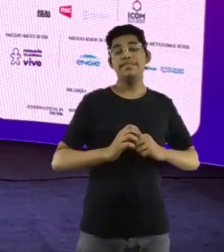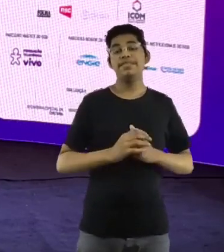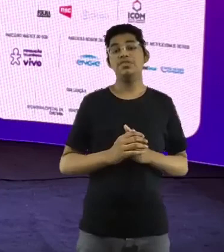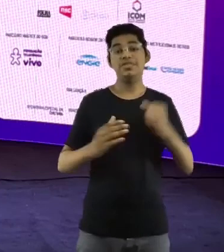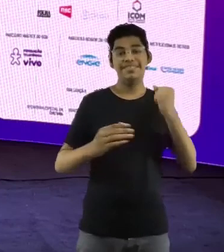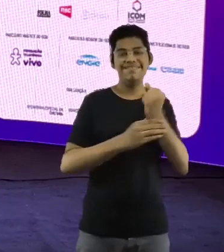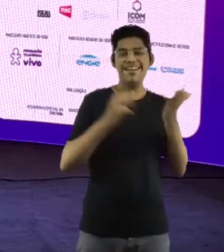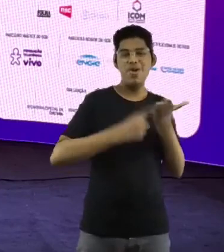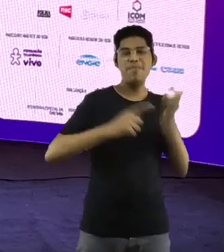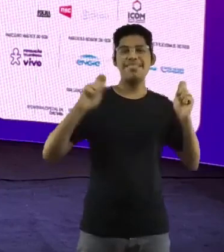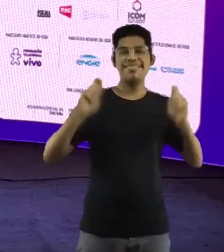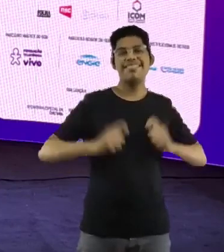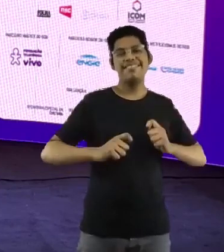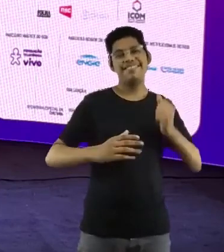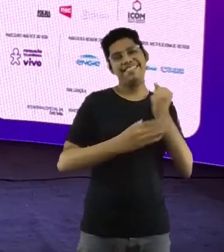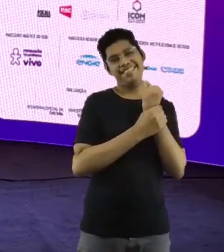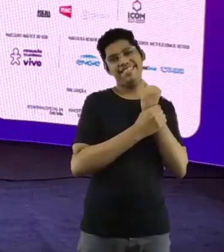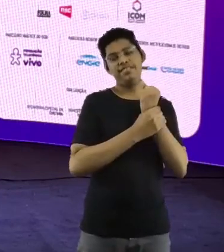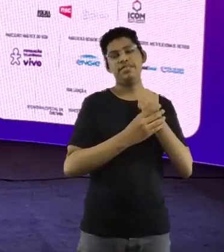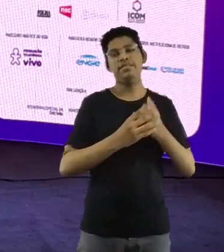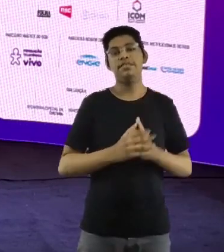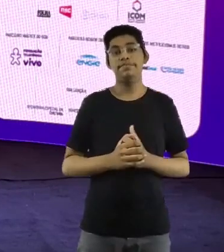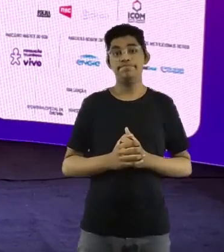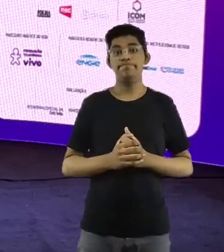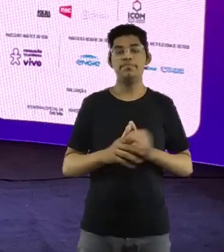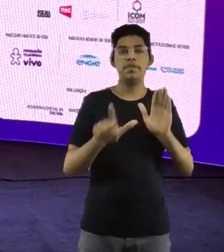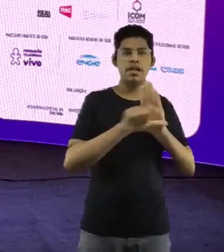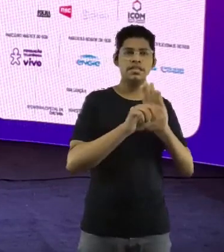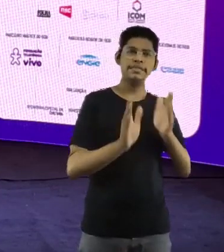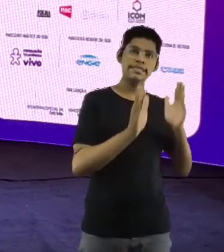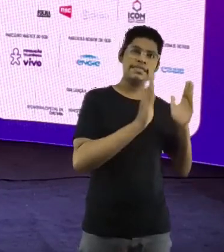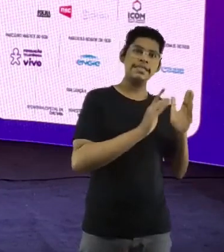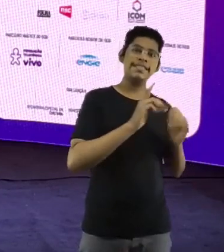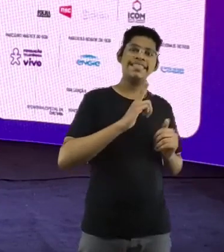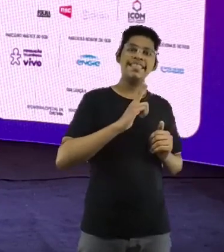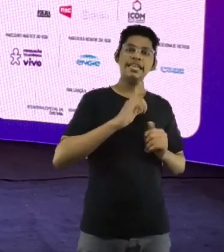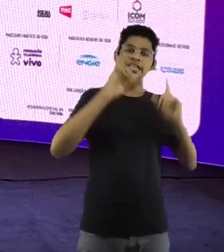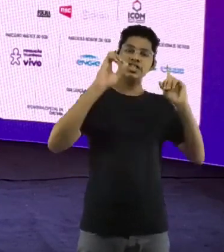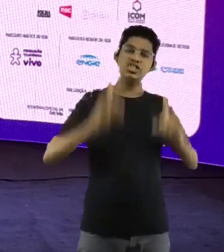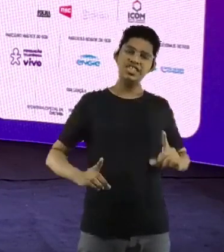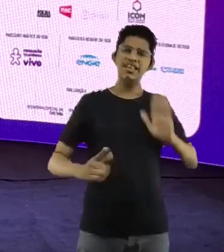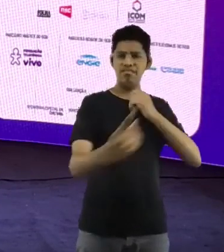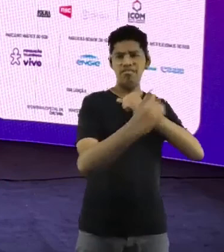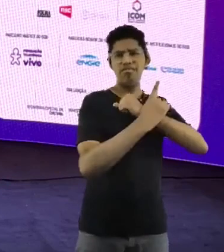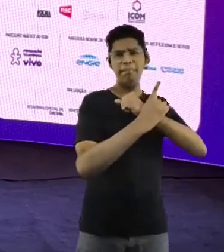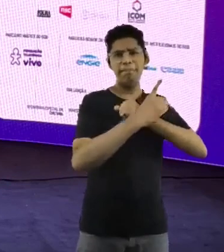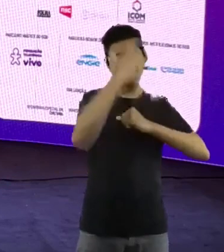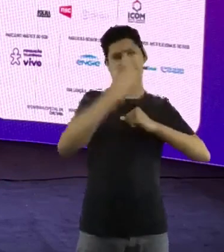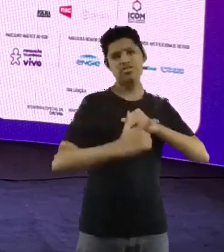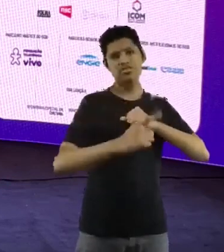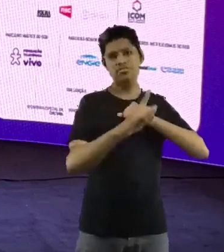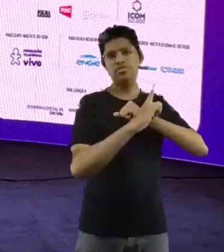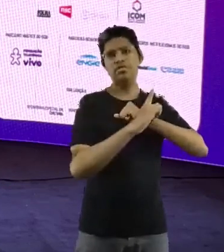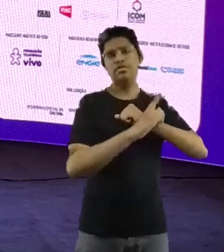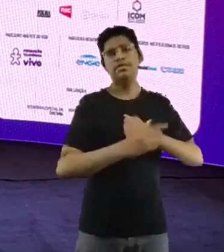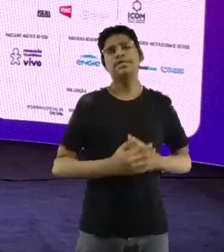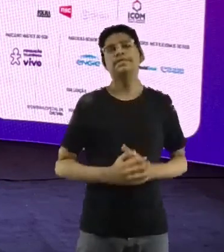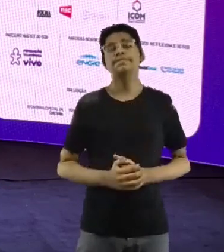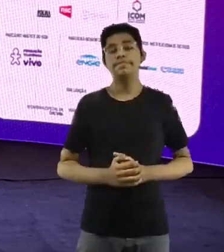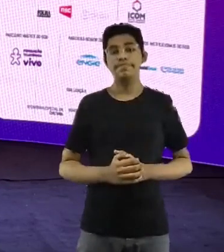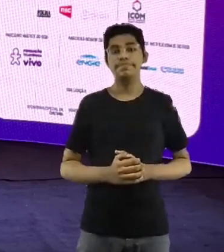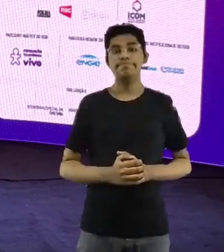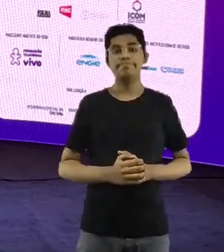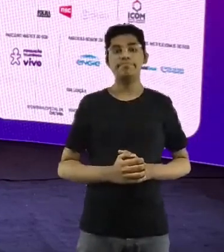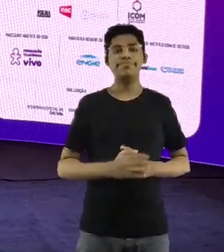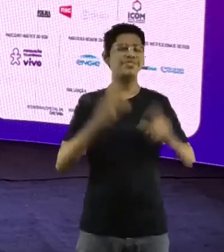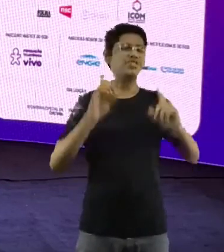Tem uma parte da lei chamada direitos dos usuários. Quais são esses direitos que os usuários têm? Os usuários têm,